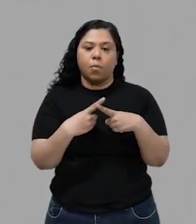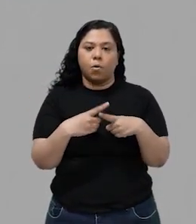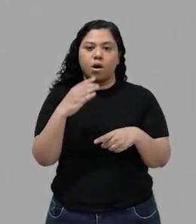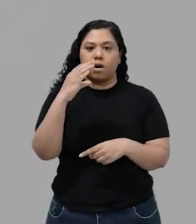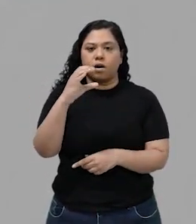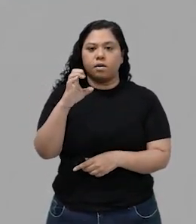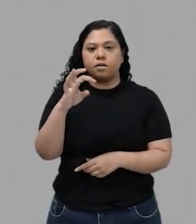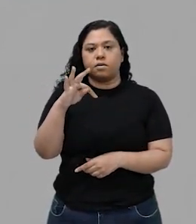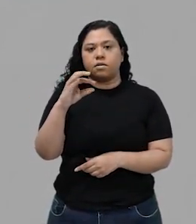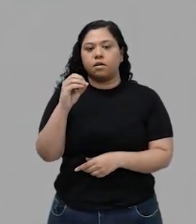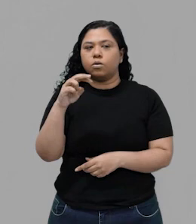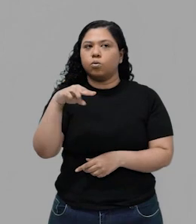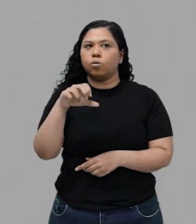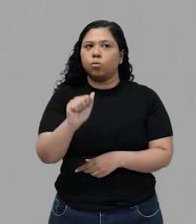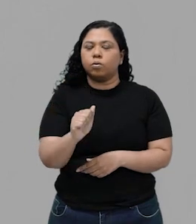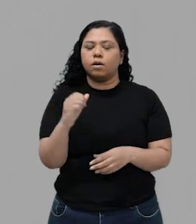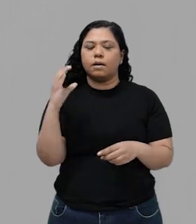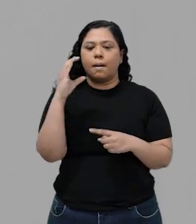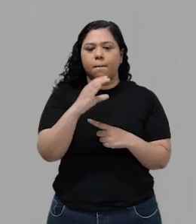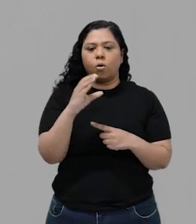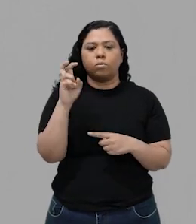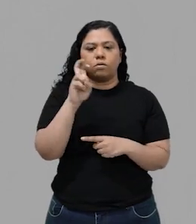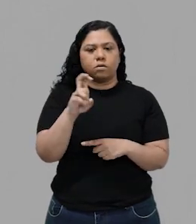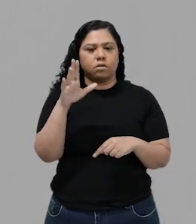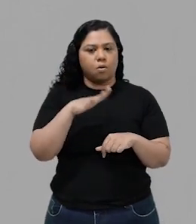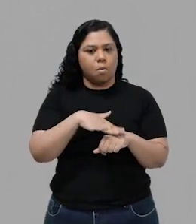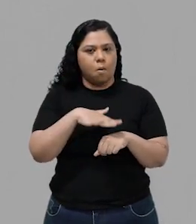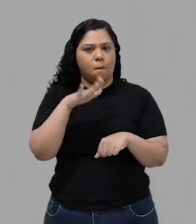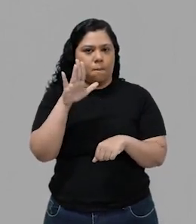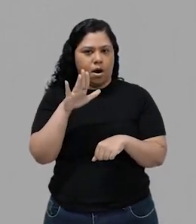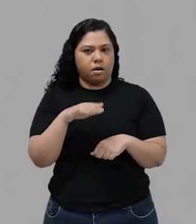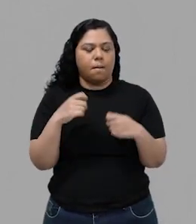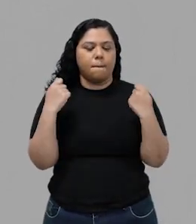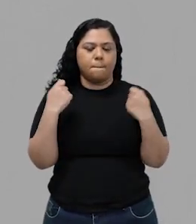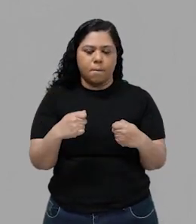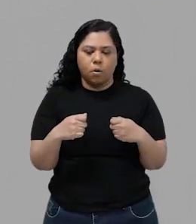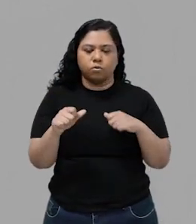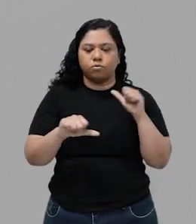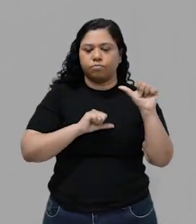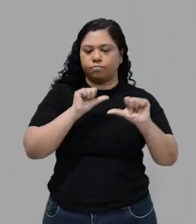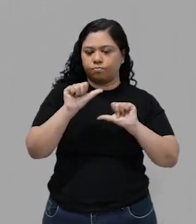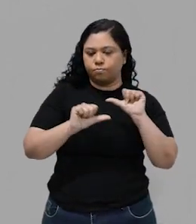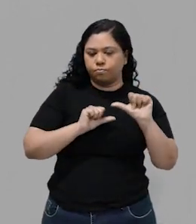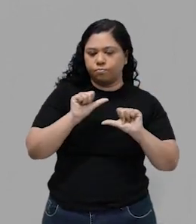5 ou mais carbonos, essa posição da carbonila pode variar.